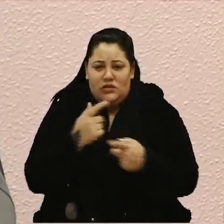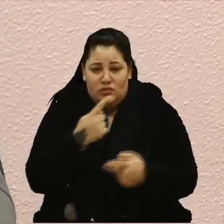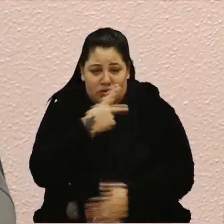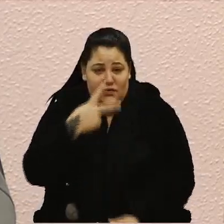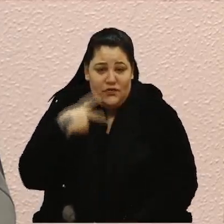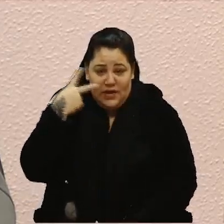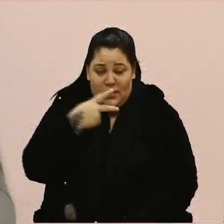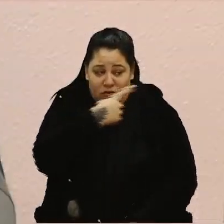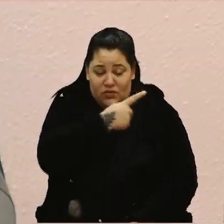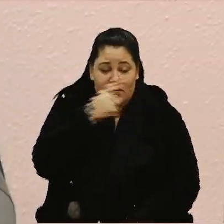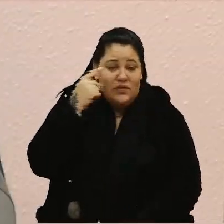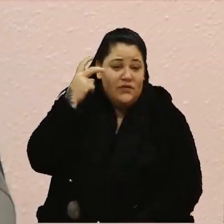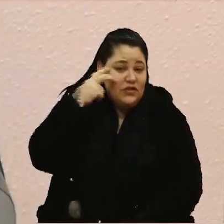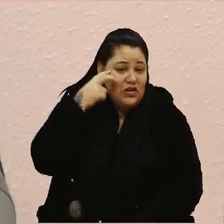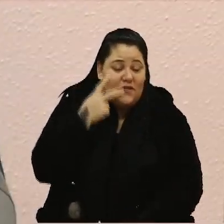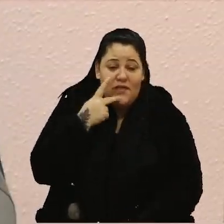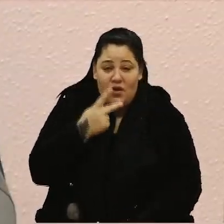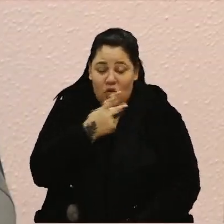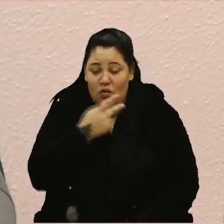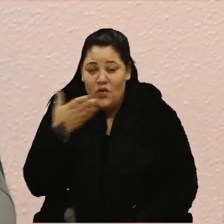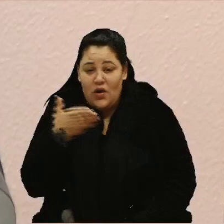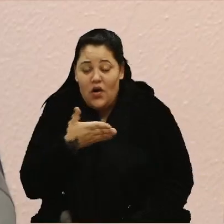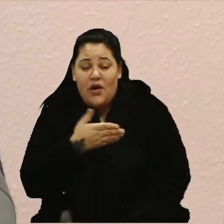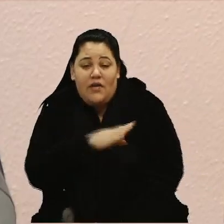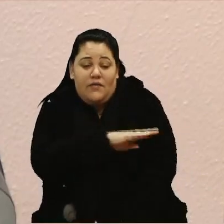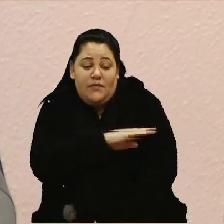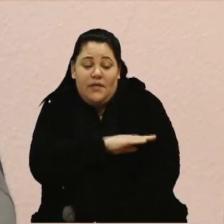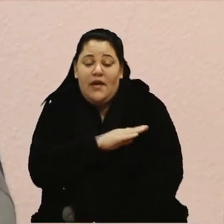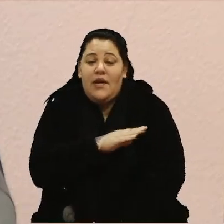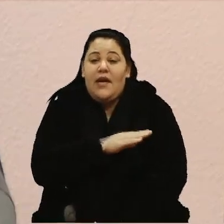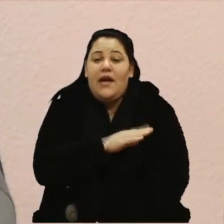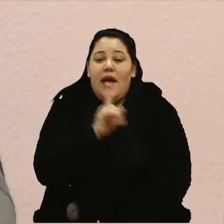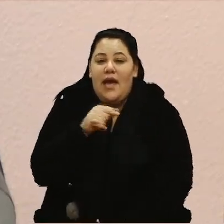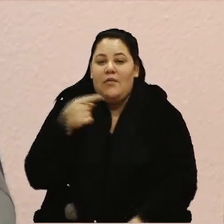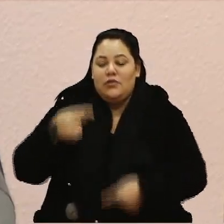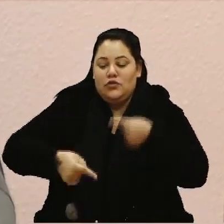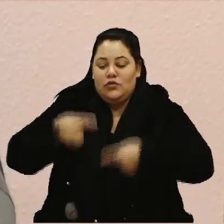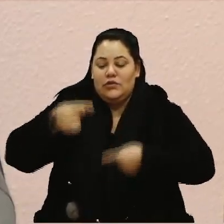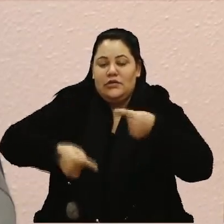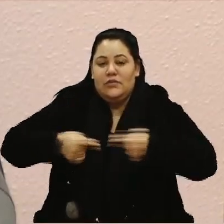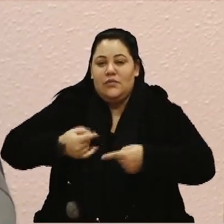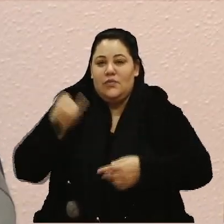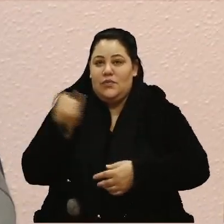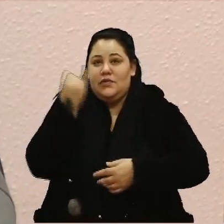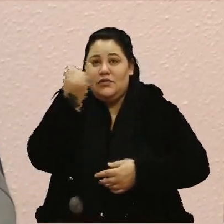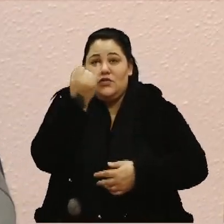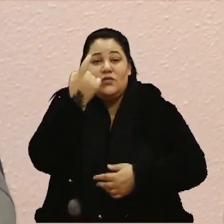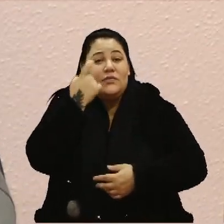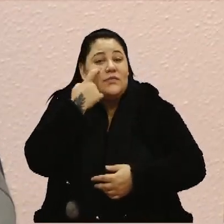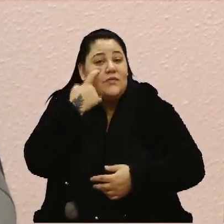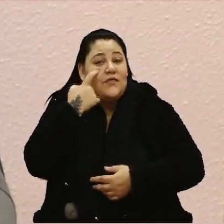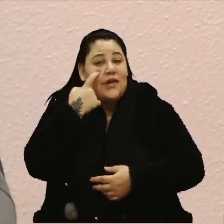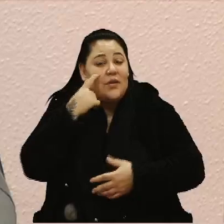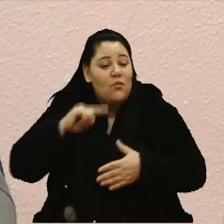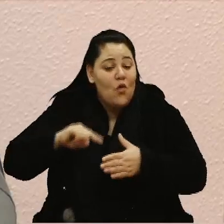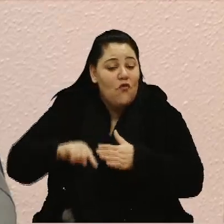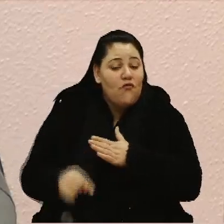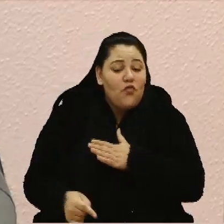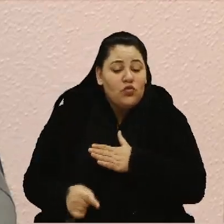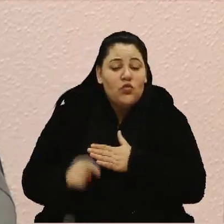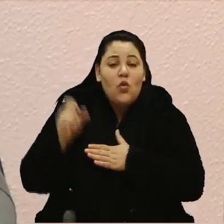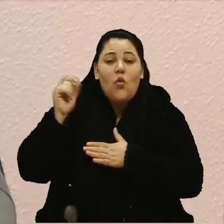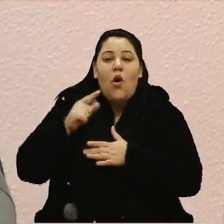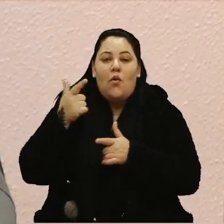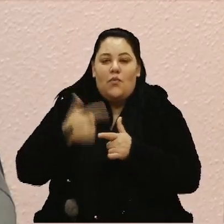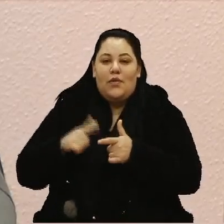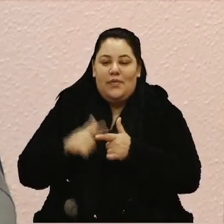o vereador Ramon também, acho que é um debate importante, é que a gente tem que ver a raiz do problema, vereadores. As associações, elas